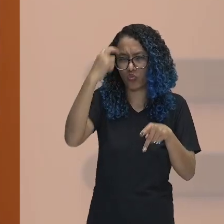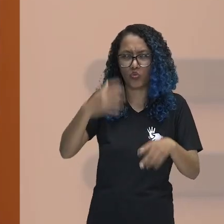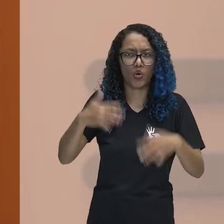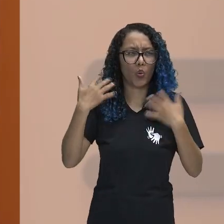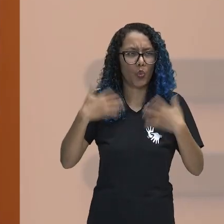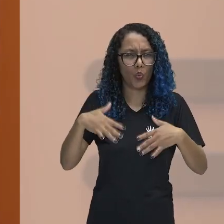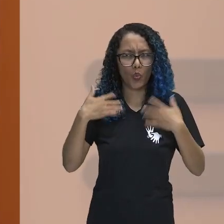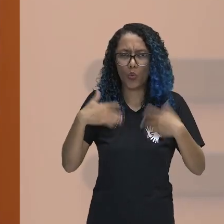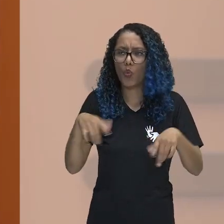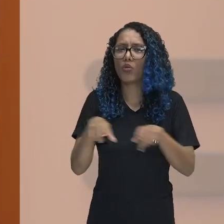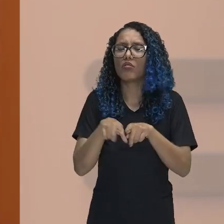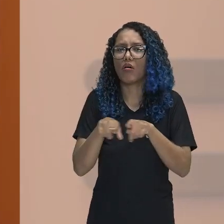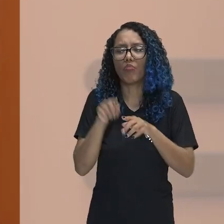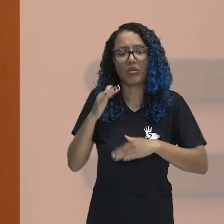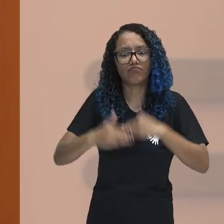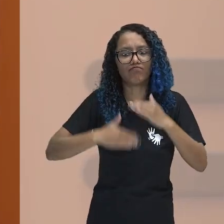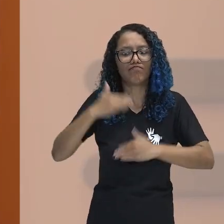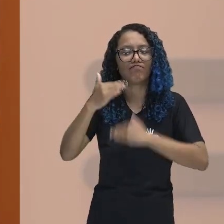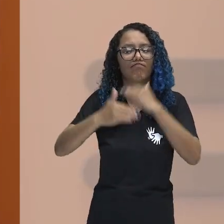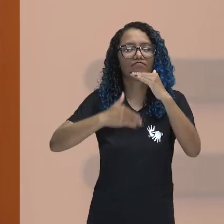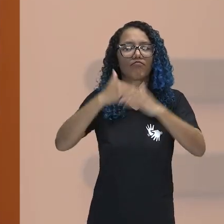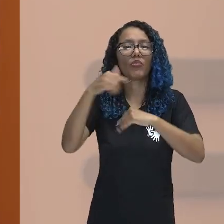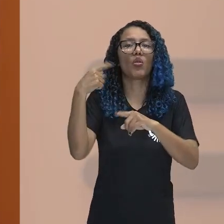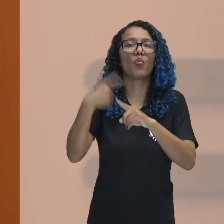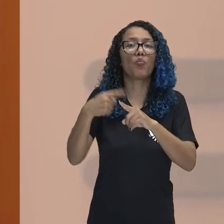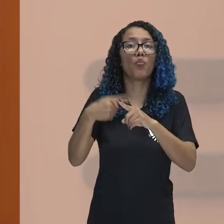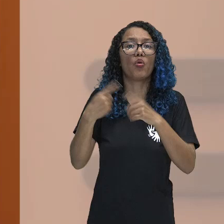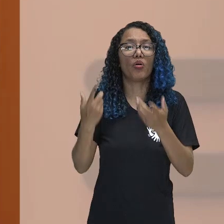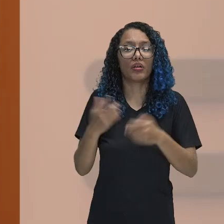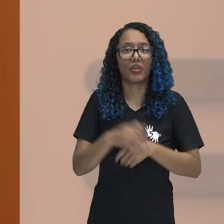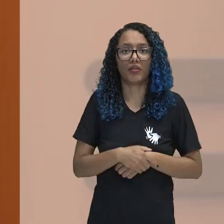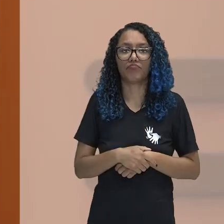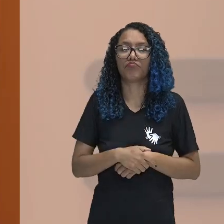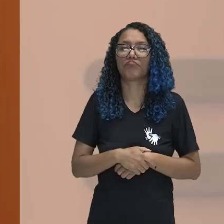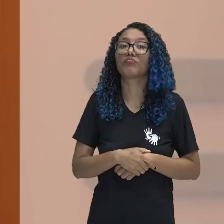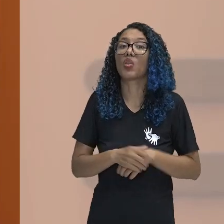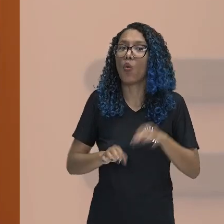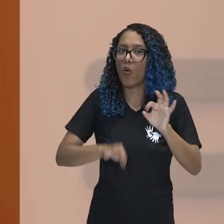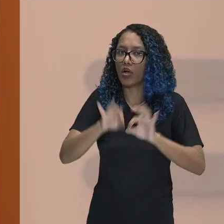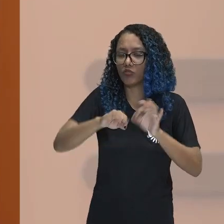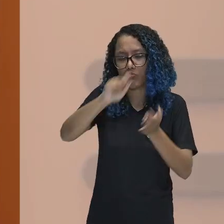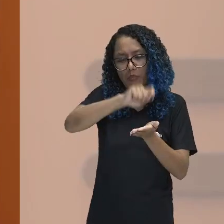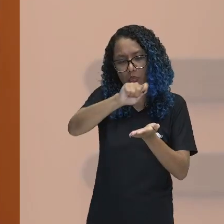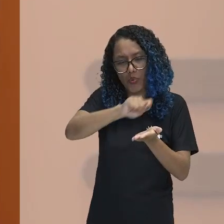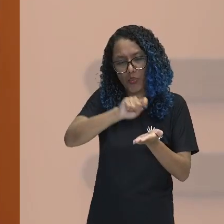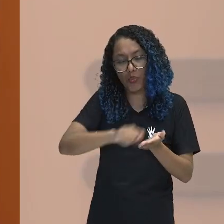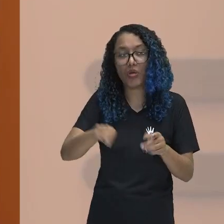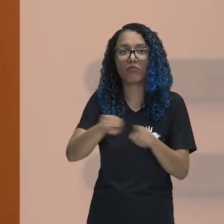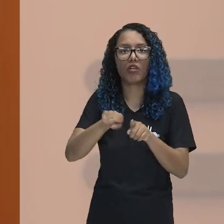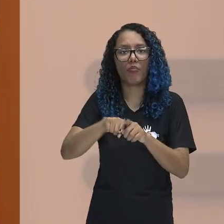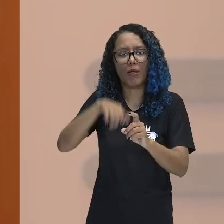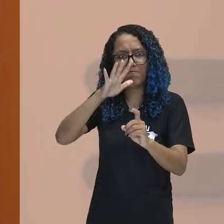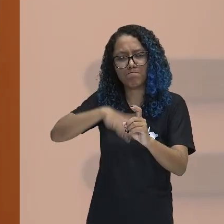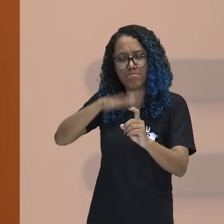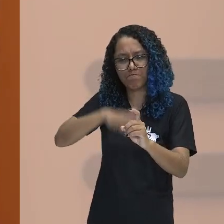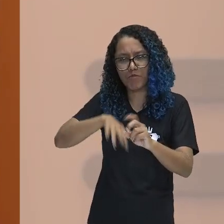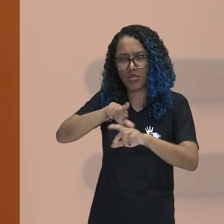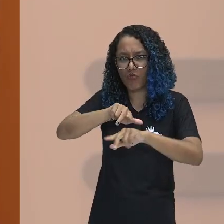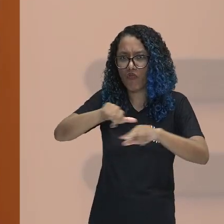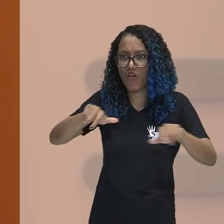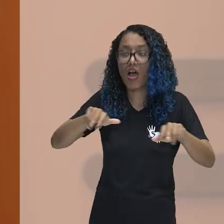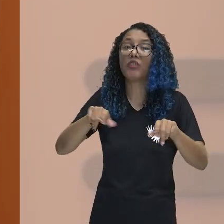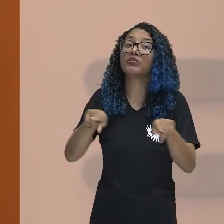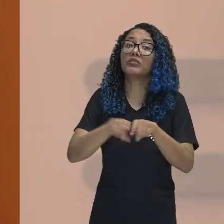desenvolvido, até porque desenvolveram um conjunto de escrita, toda uma mitologia e toda uma filosofia